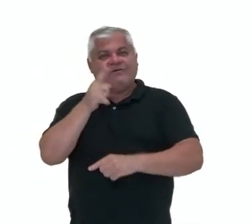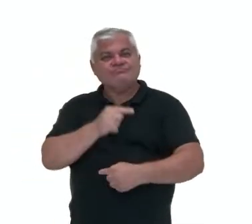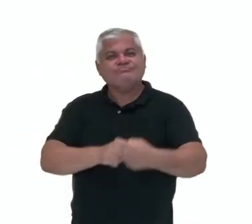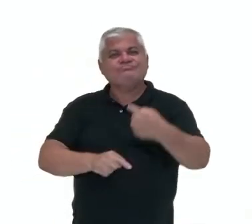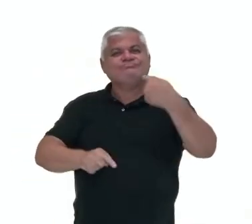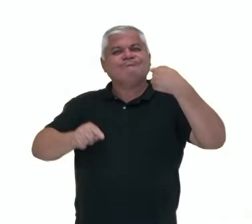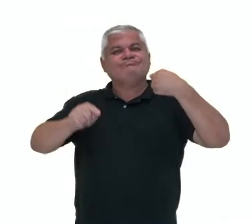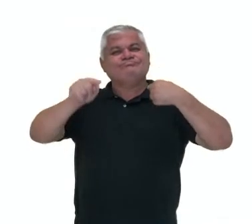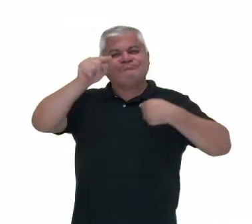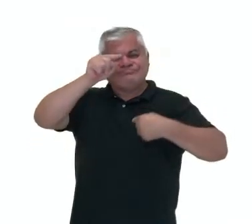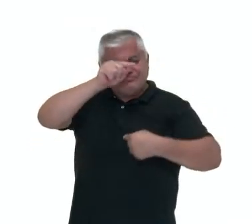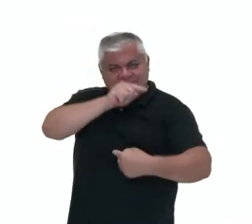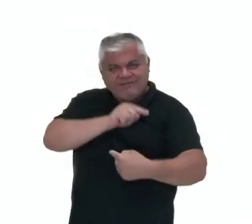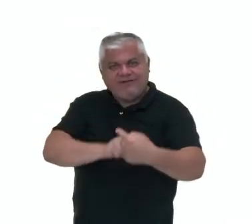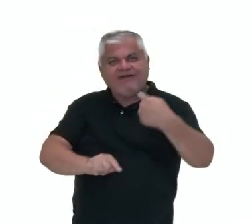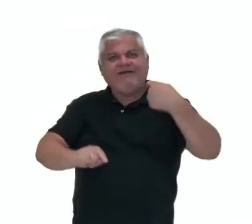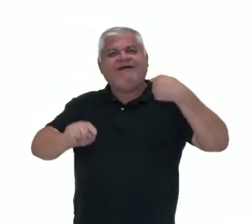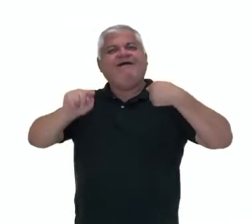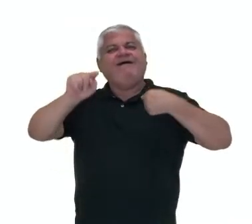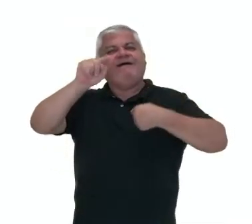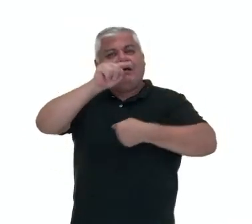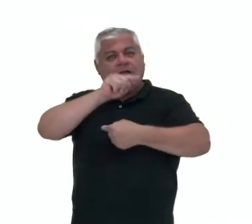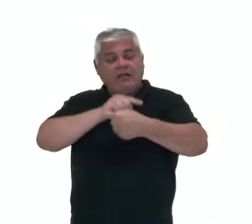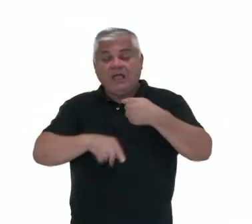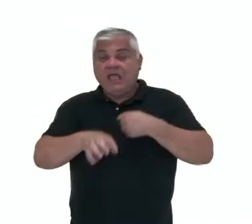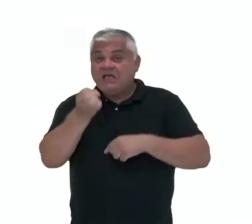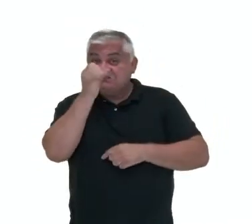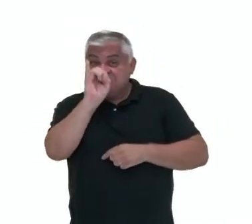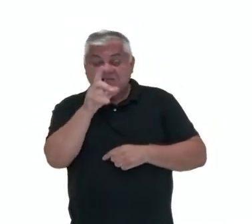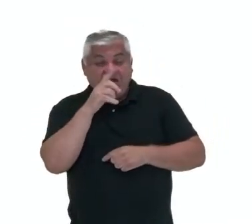senão o meu corpo vai fazendo o quê? Vai fazendo